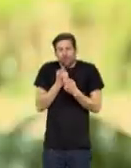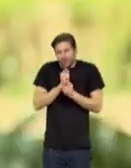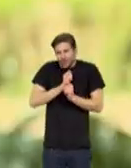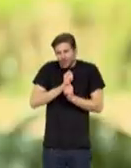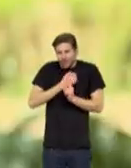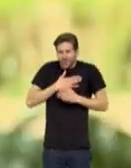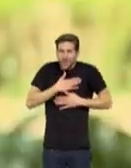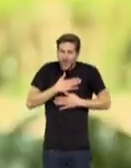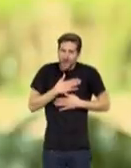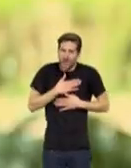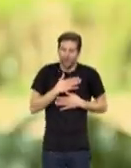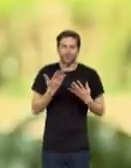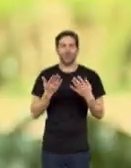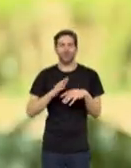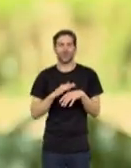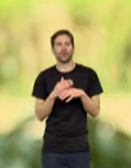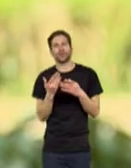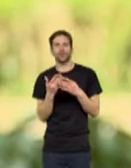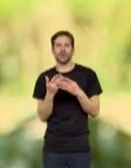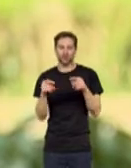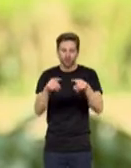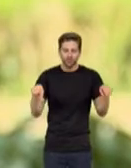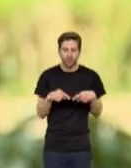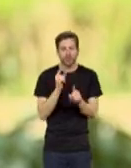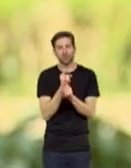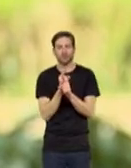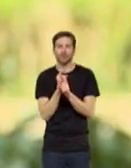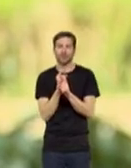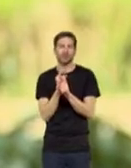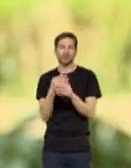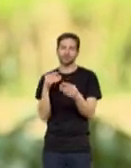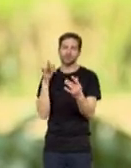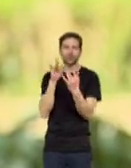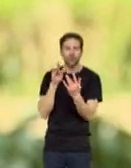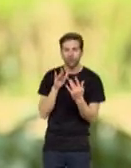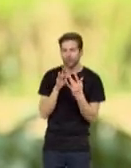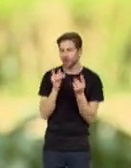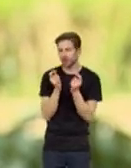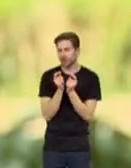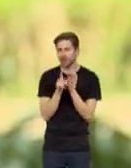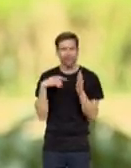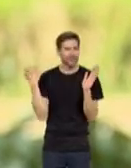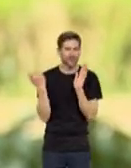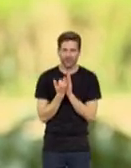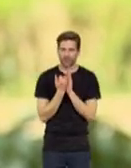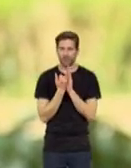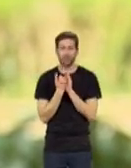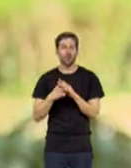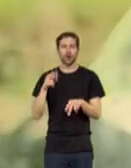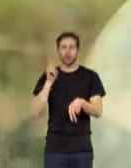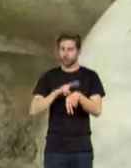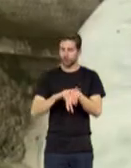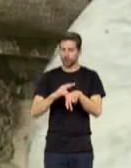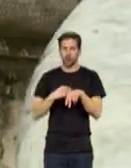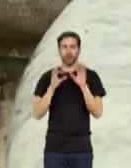bocadinho. Digamos que de uma maneira direta ou indireta estive sempre perto. Desde o momento em que deixei de ter a direção do jardim,